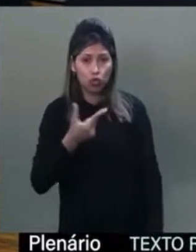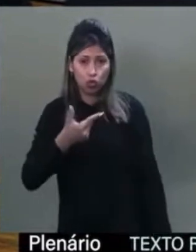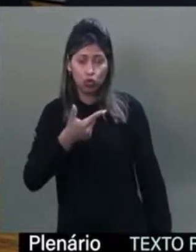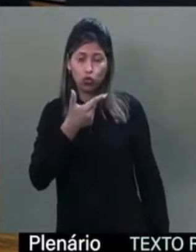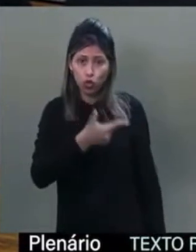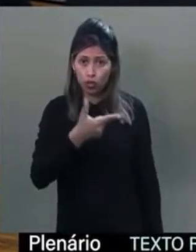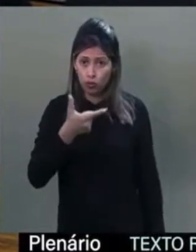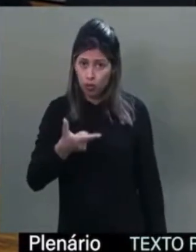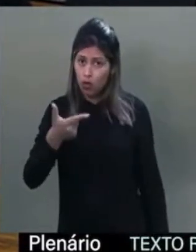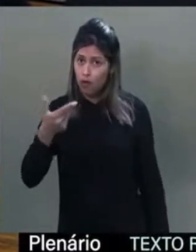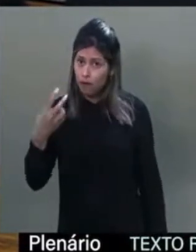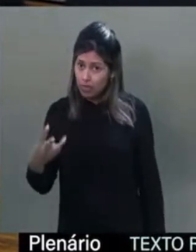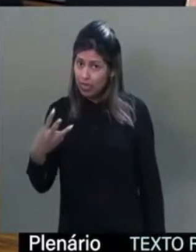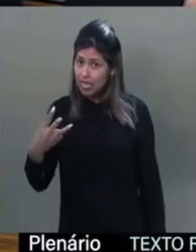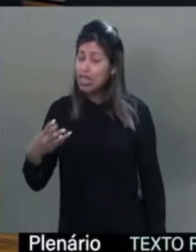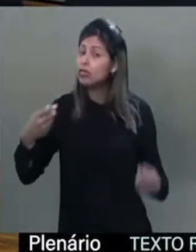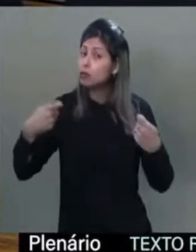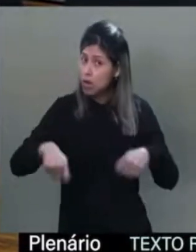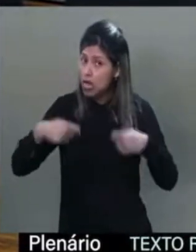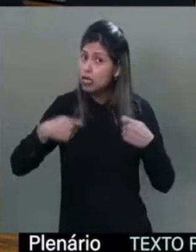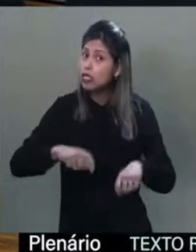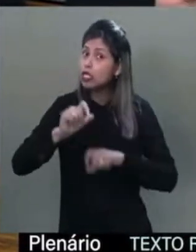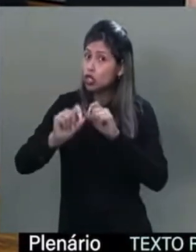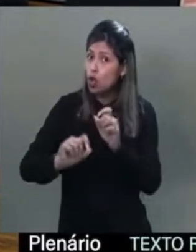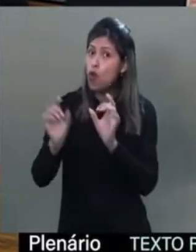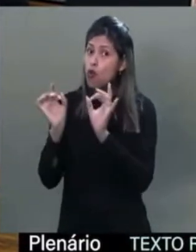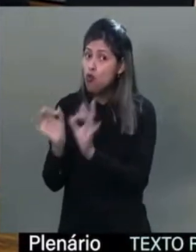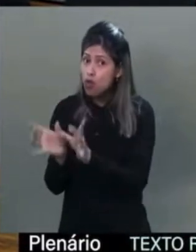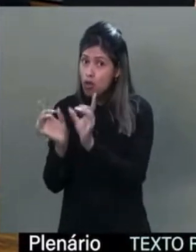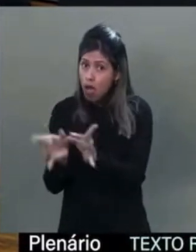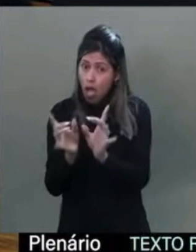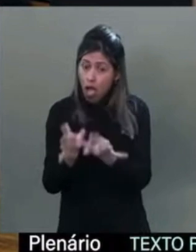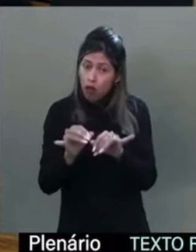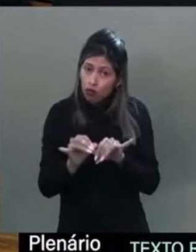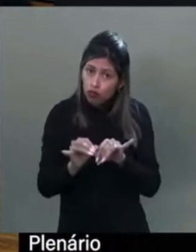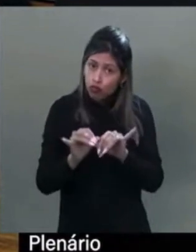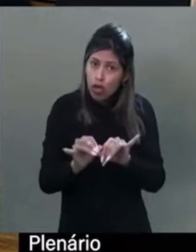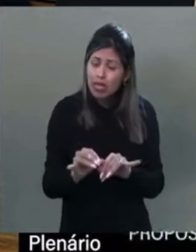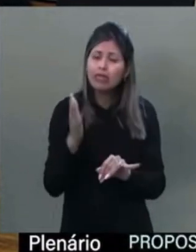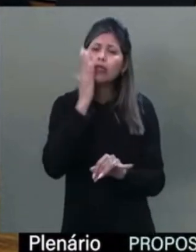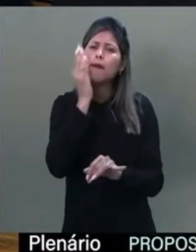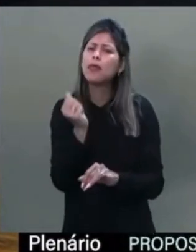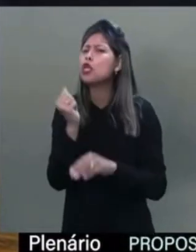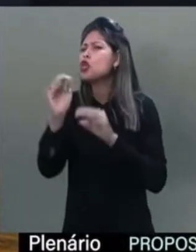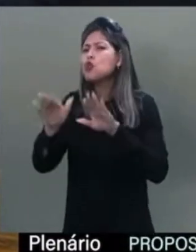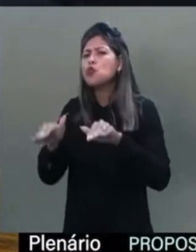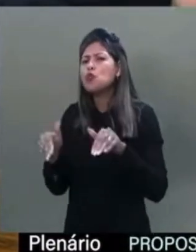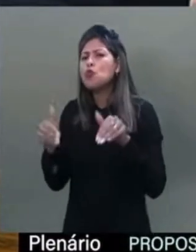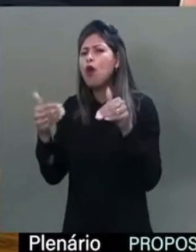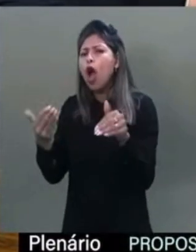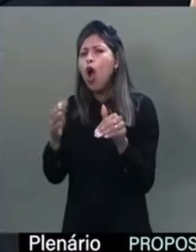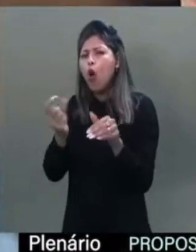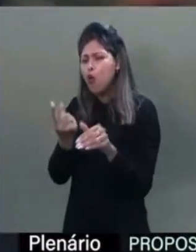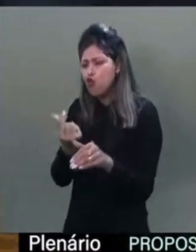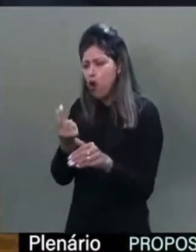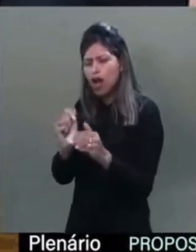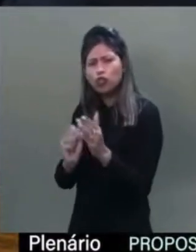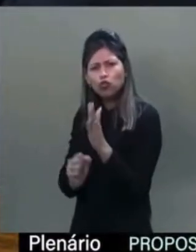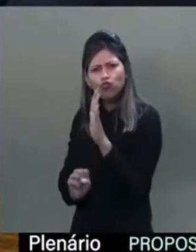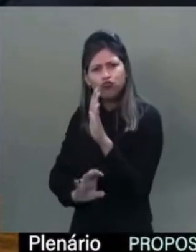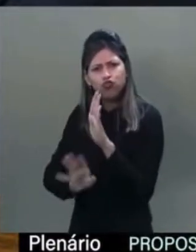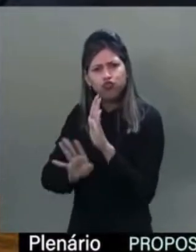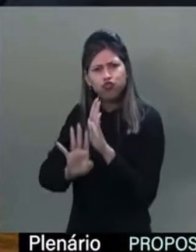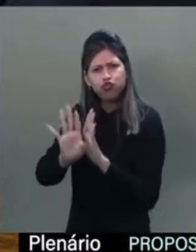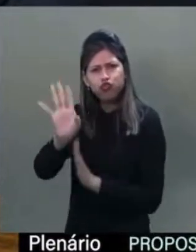2023. E o mercado precisa precificar qual é o tamanho do gasto que o governo